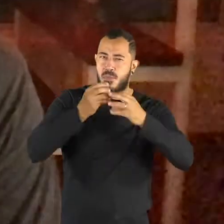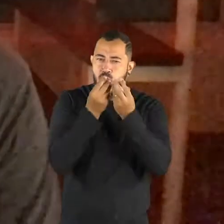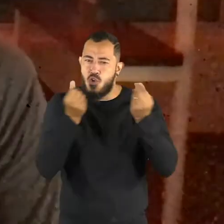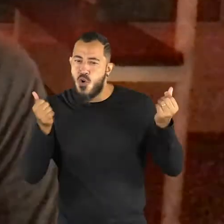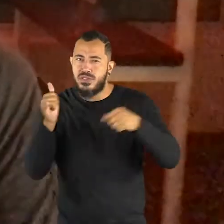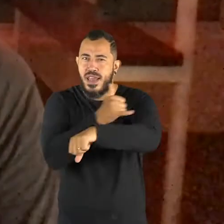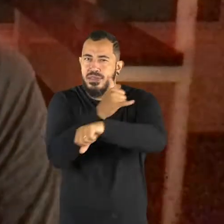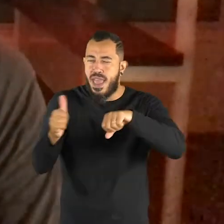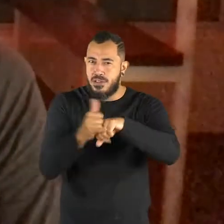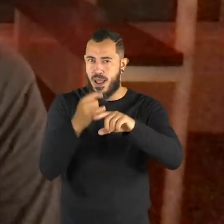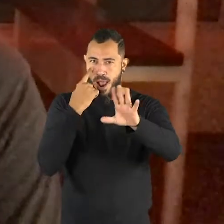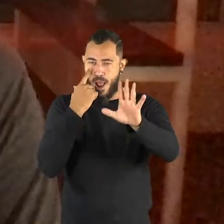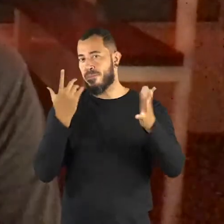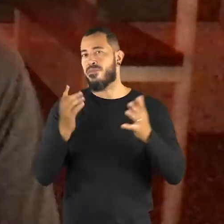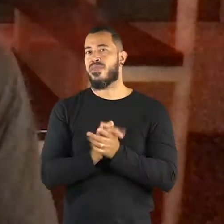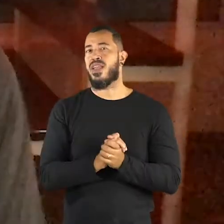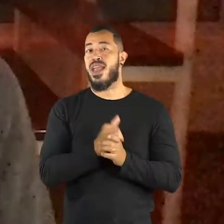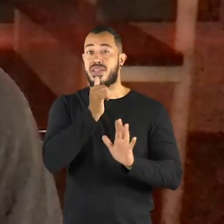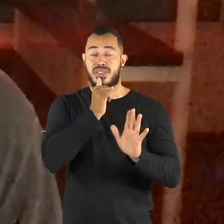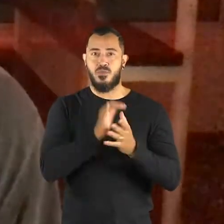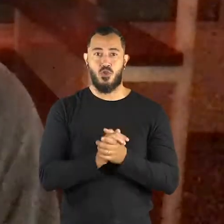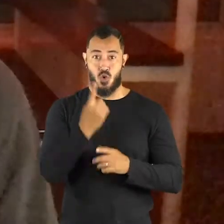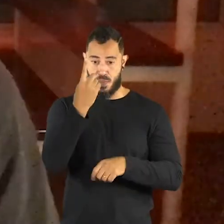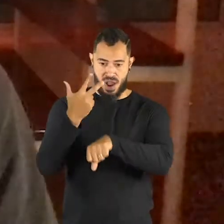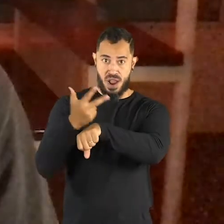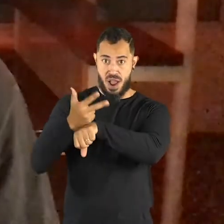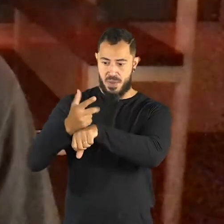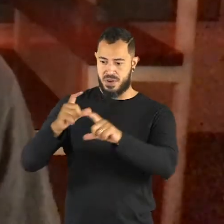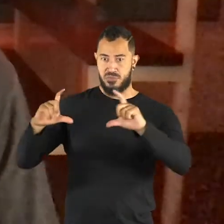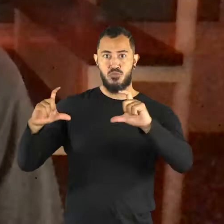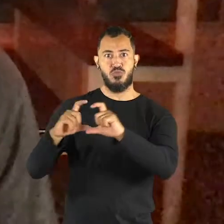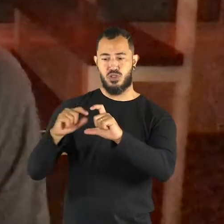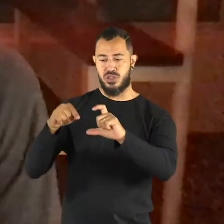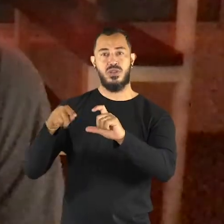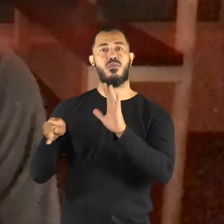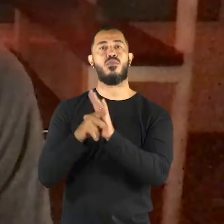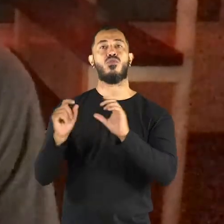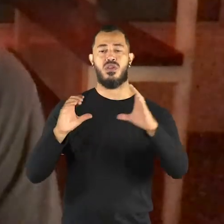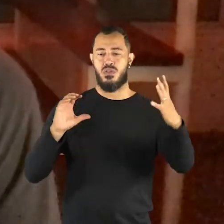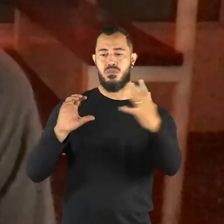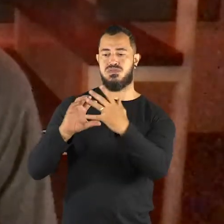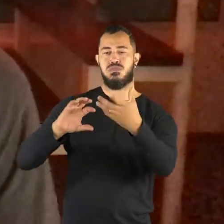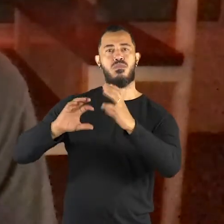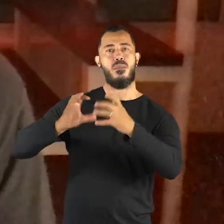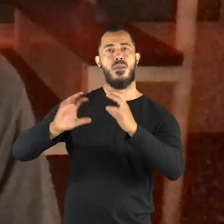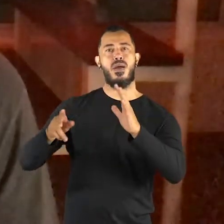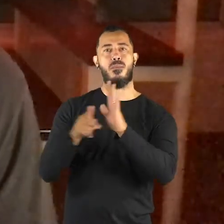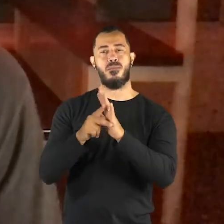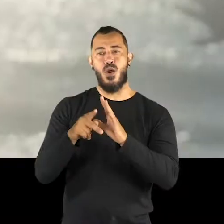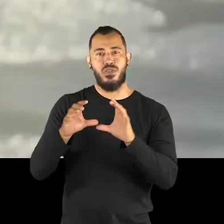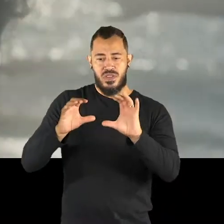técnica de filmagem. Por exemplo, a gente decidiu usar uma câmera, que foi a Red, com filtros, por exemplo, um filtro chamado